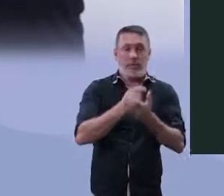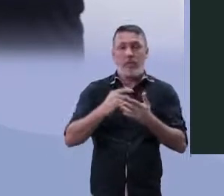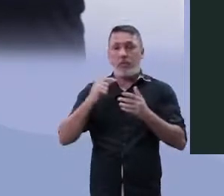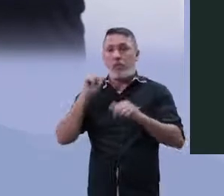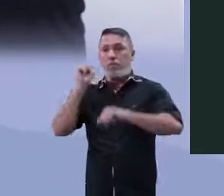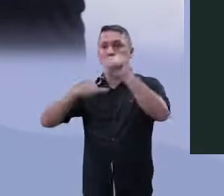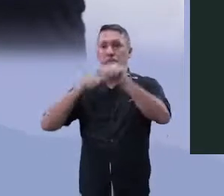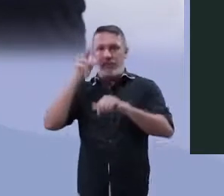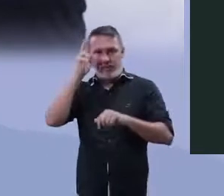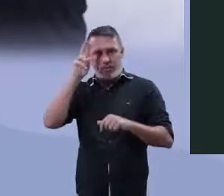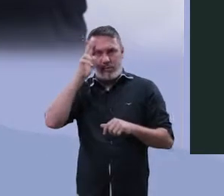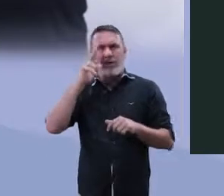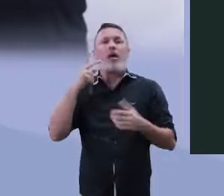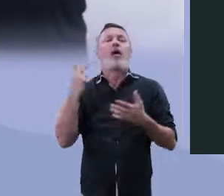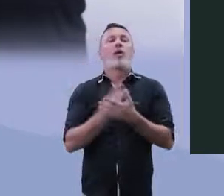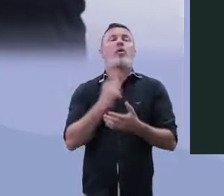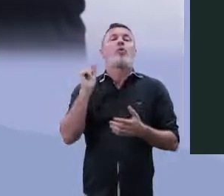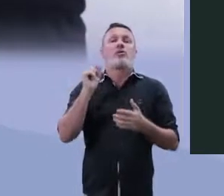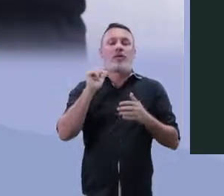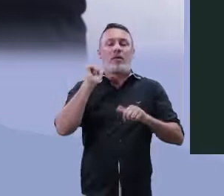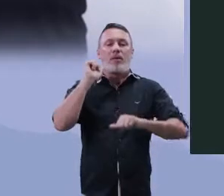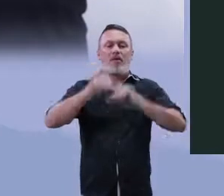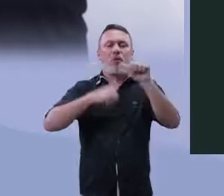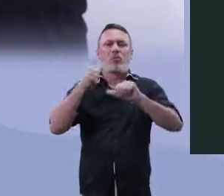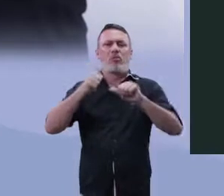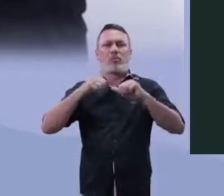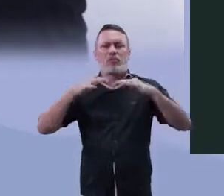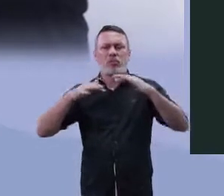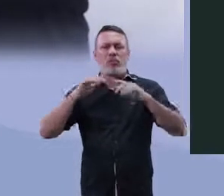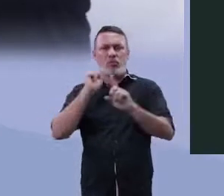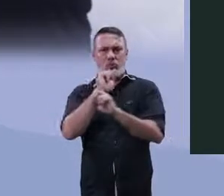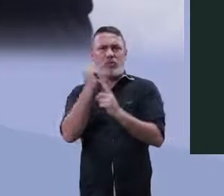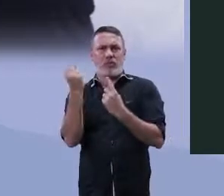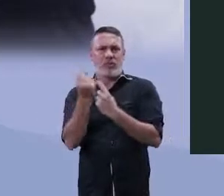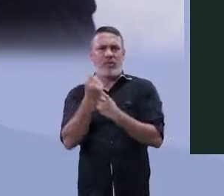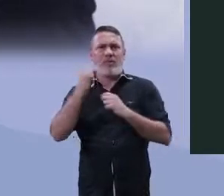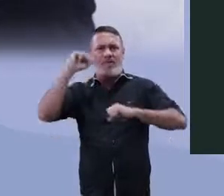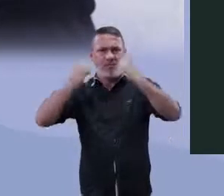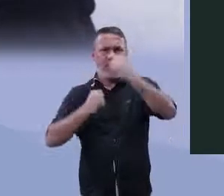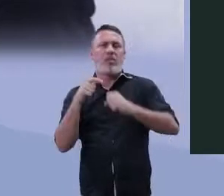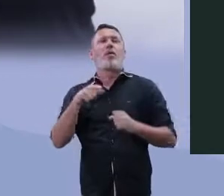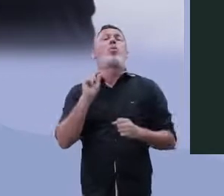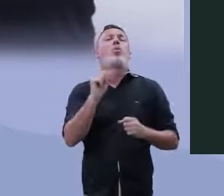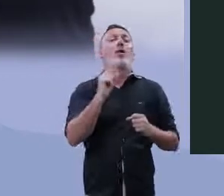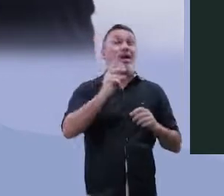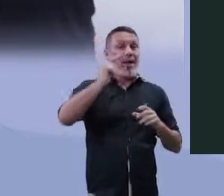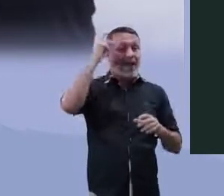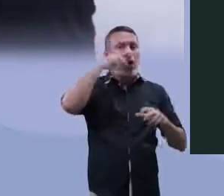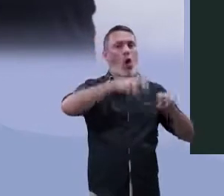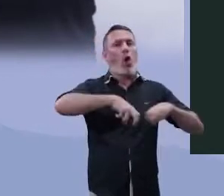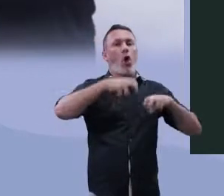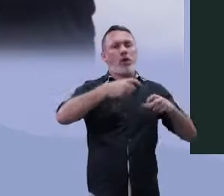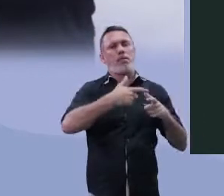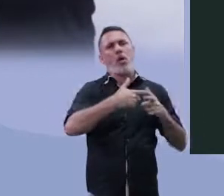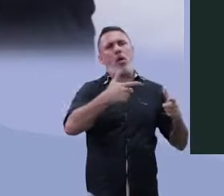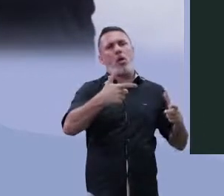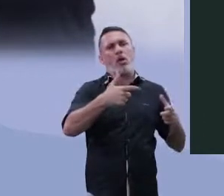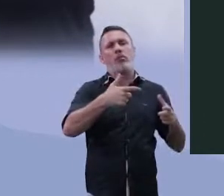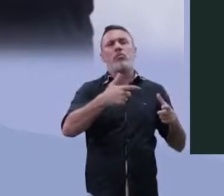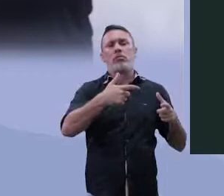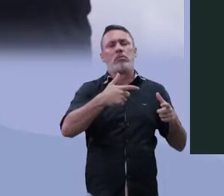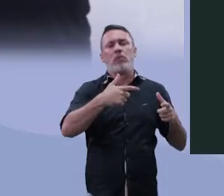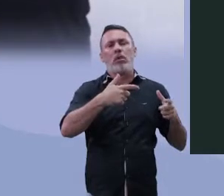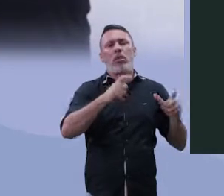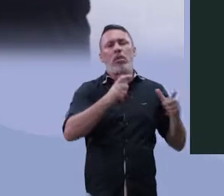que milhares de indivíduos saíssem das áreas rurais e fossem para as crescentes áreas urbanas. Então, é